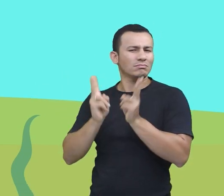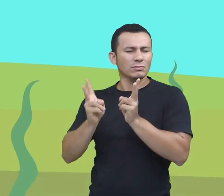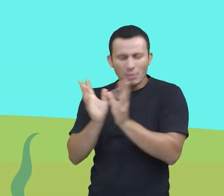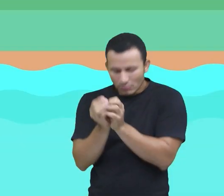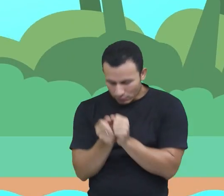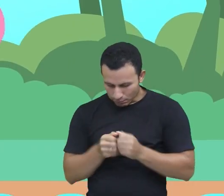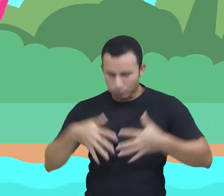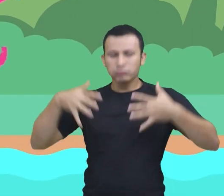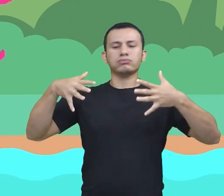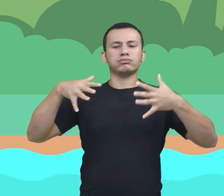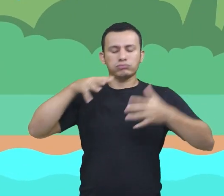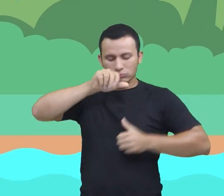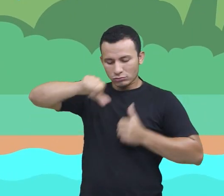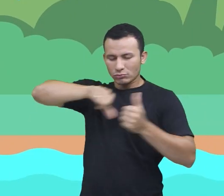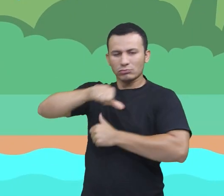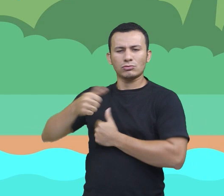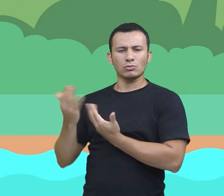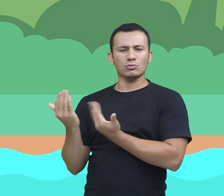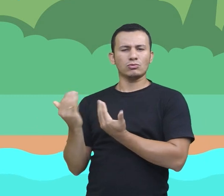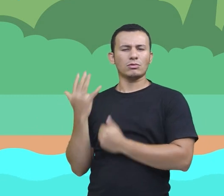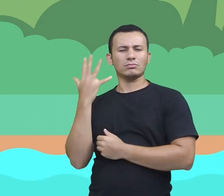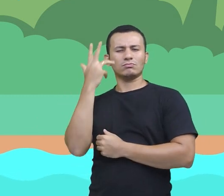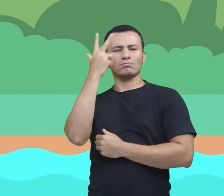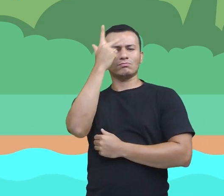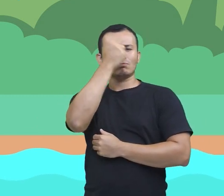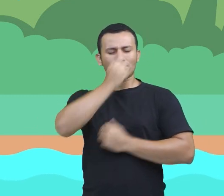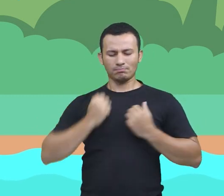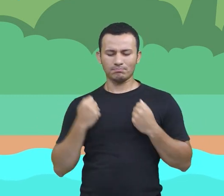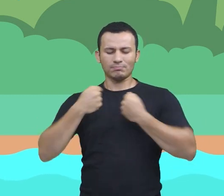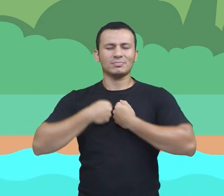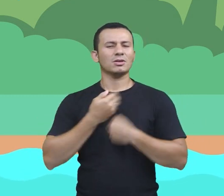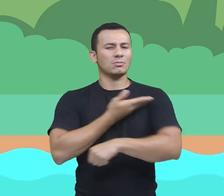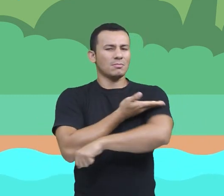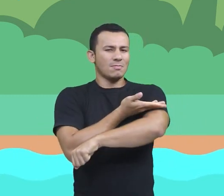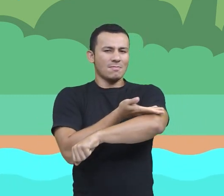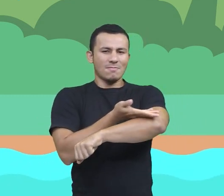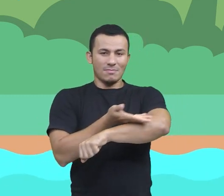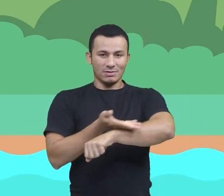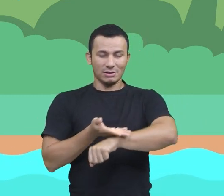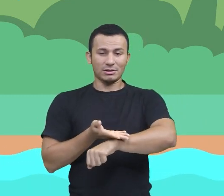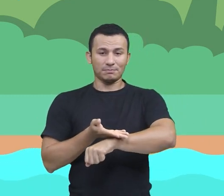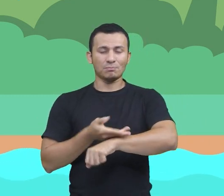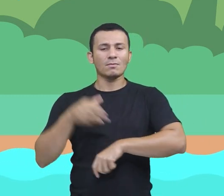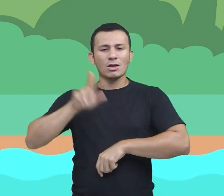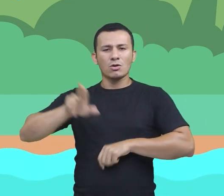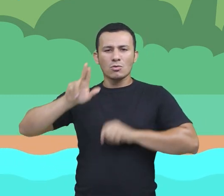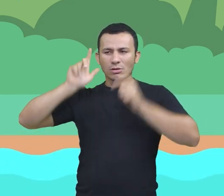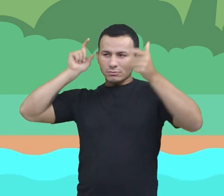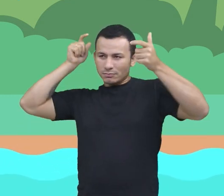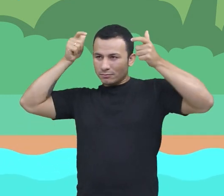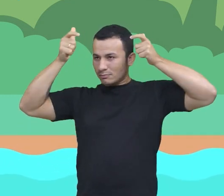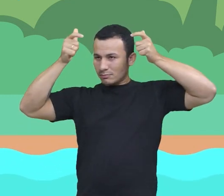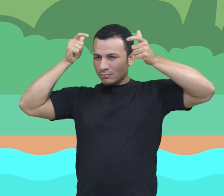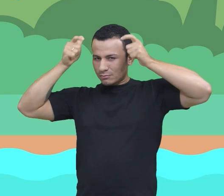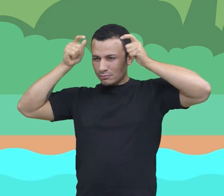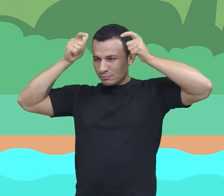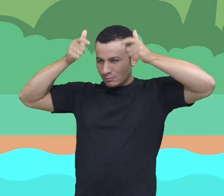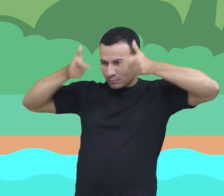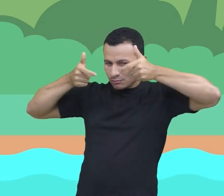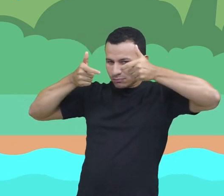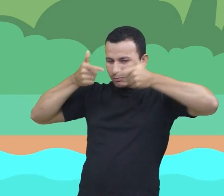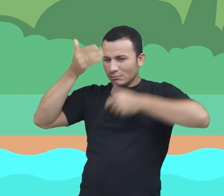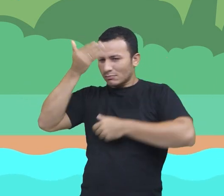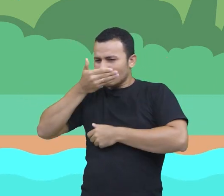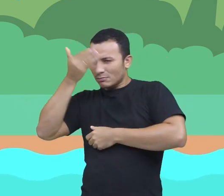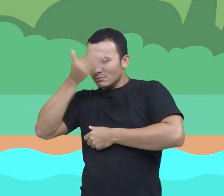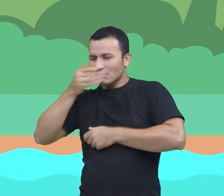especial, transforma-se em um lindo jovem vestido com roupas brancas. Ele usa um chapéu branco para encobrir o rosto e